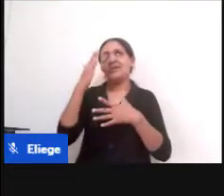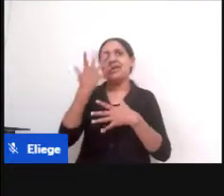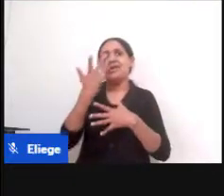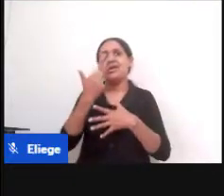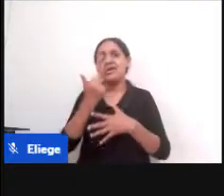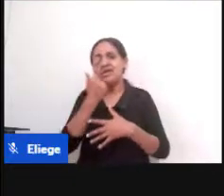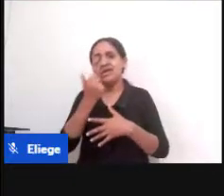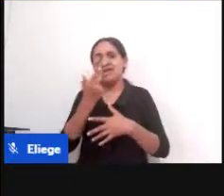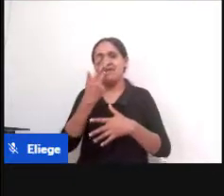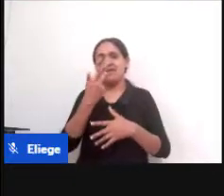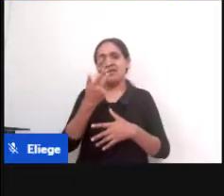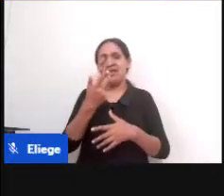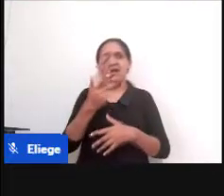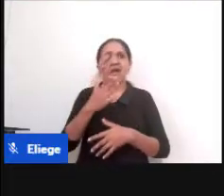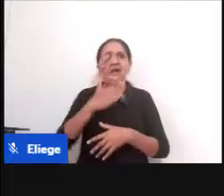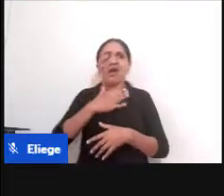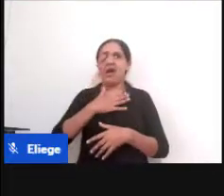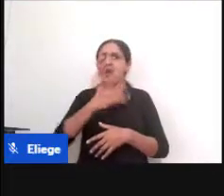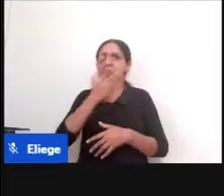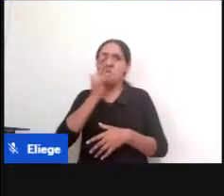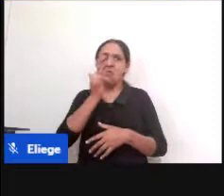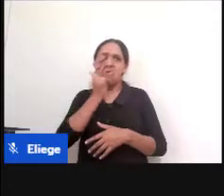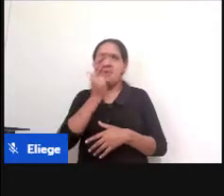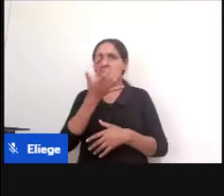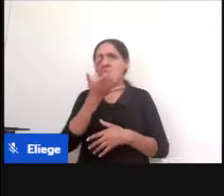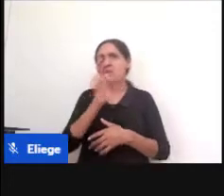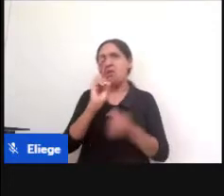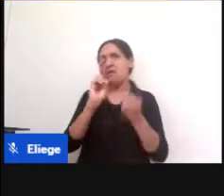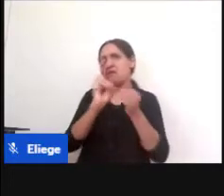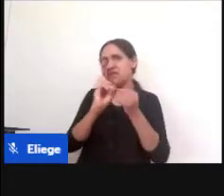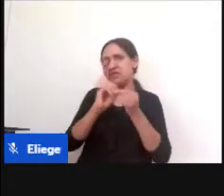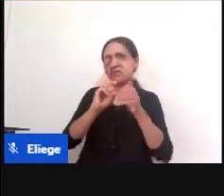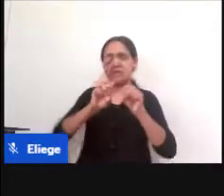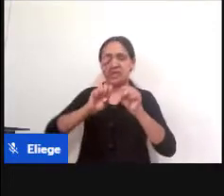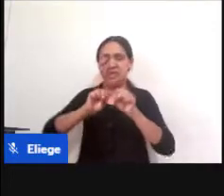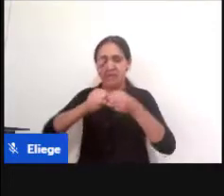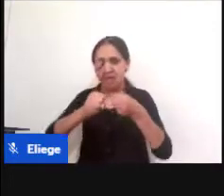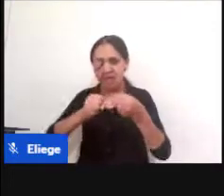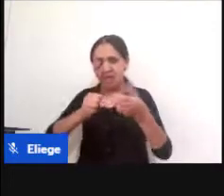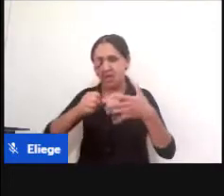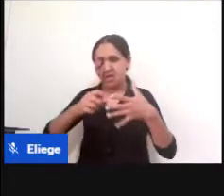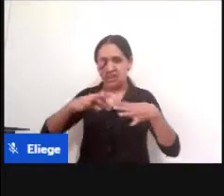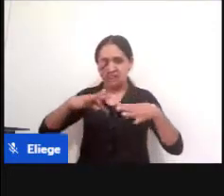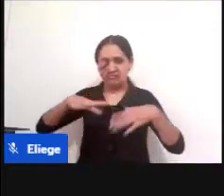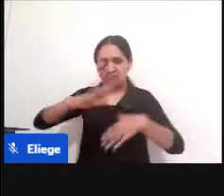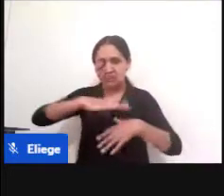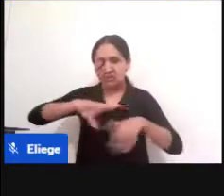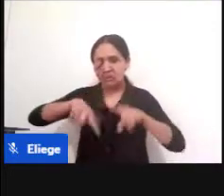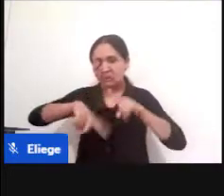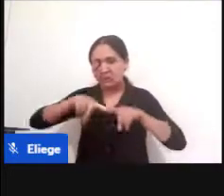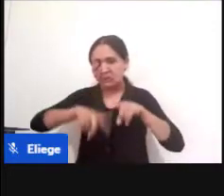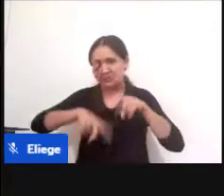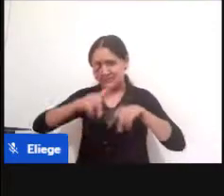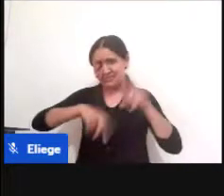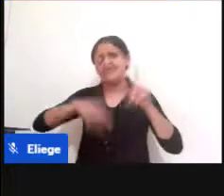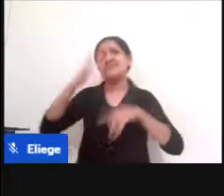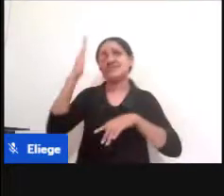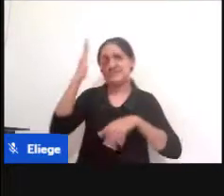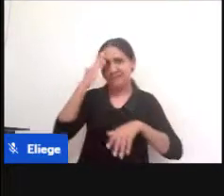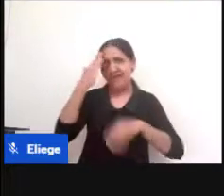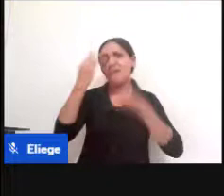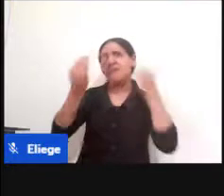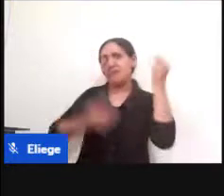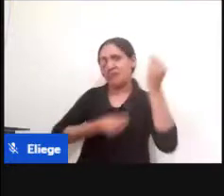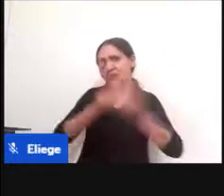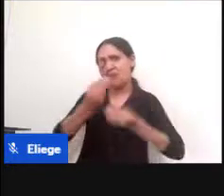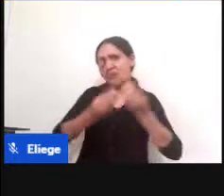professor, meu pai não quer que eu faça isso lá, não, vai quebrar as coisas. Acha um espaço onde você pode fazer. A gente sabe como que é a criança, a gente sabe que ela vai trazer um